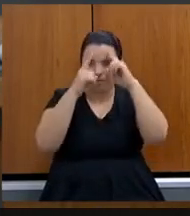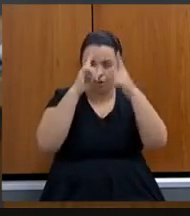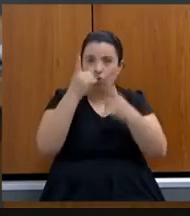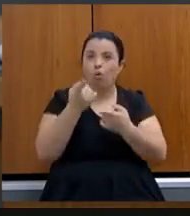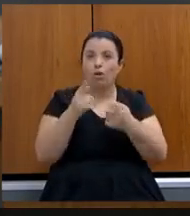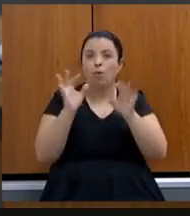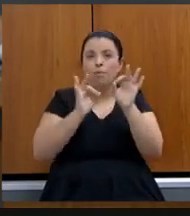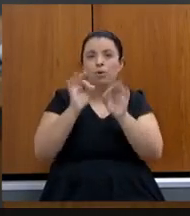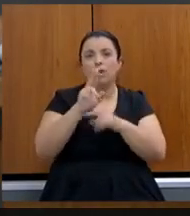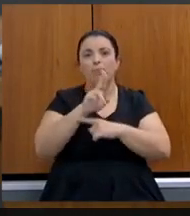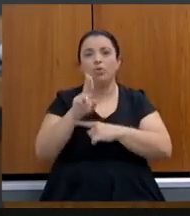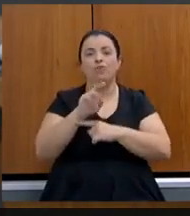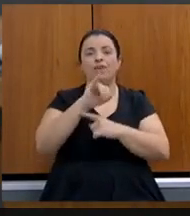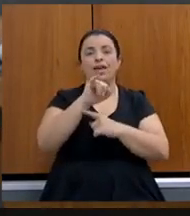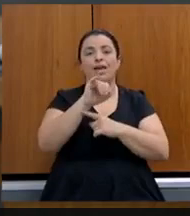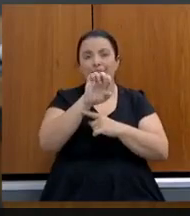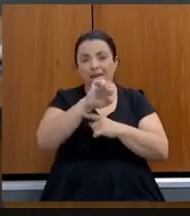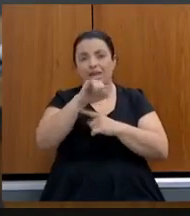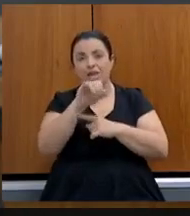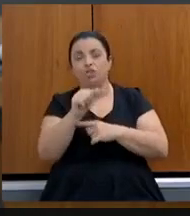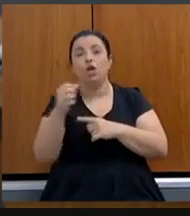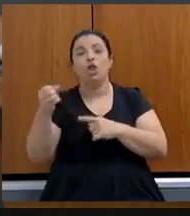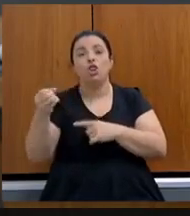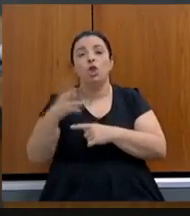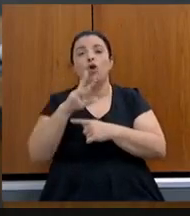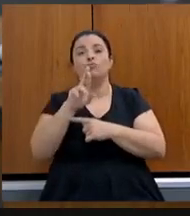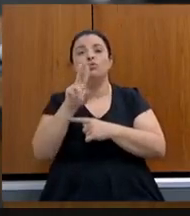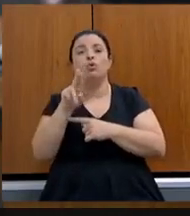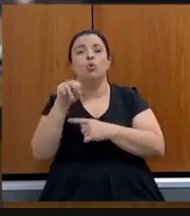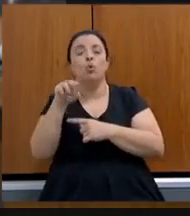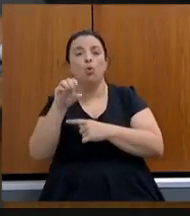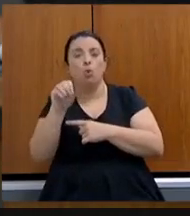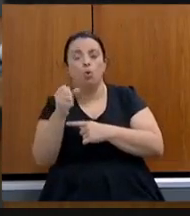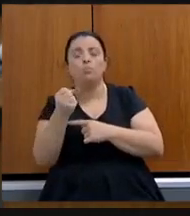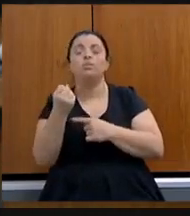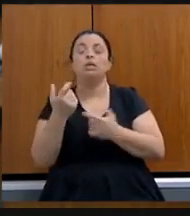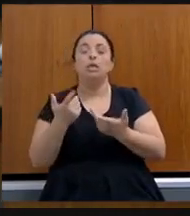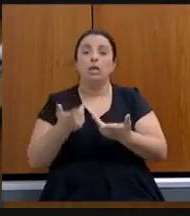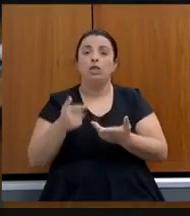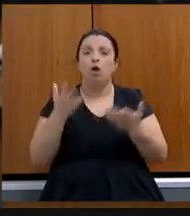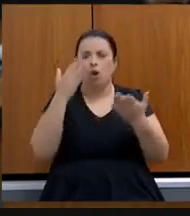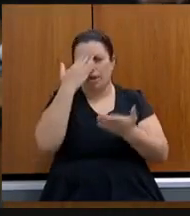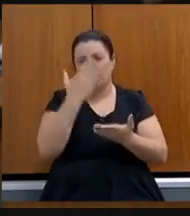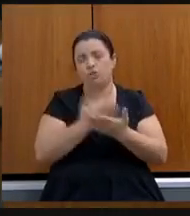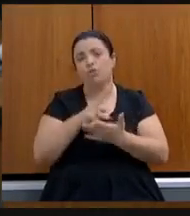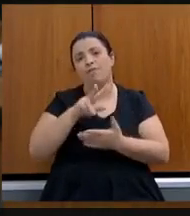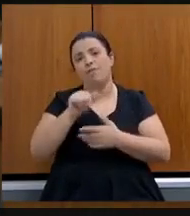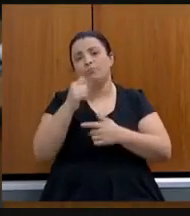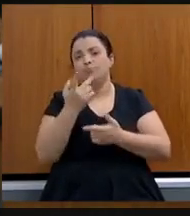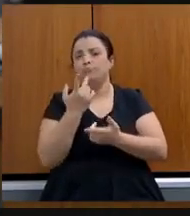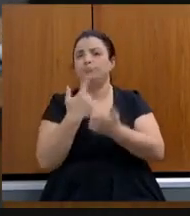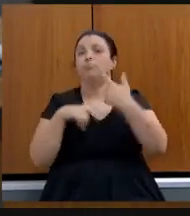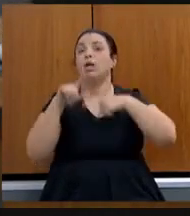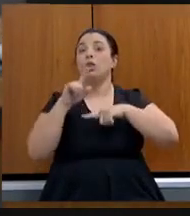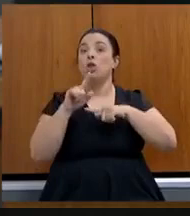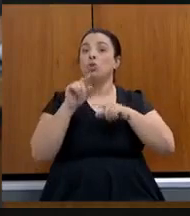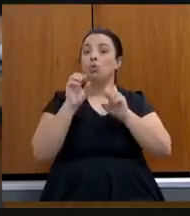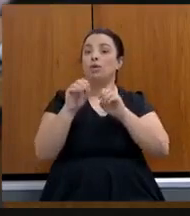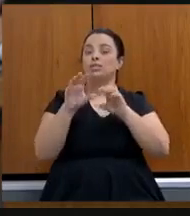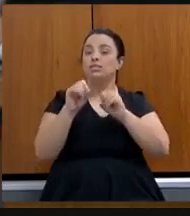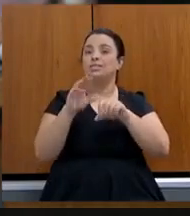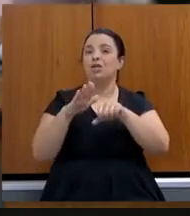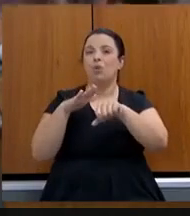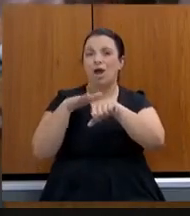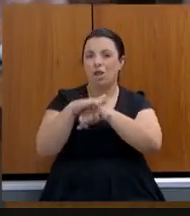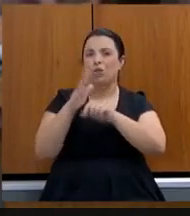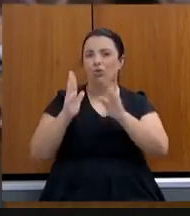no fim do ano passado e trazemos aí o que a gente acredita que vai ser uma transformação em relação ao atendimento à educação noturna porque nós